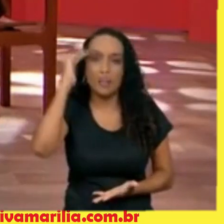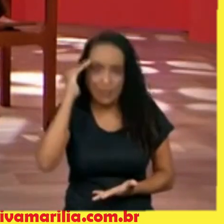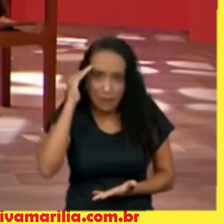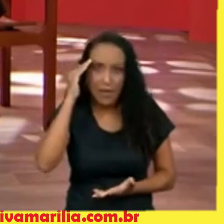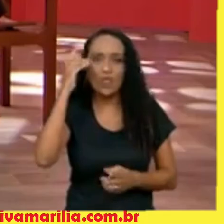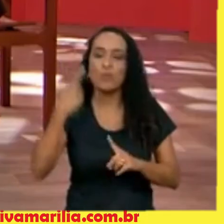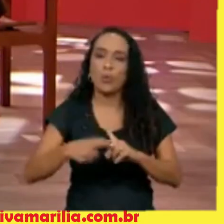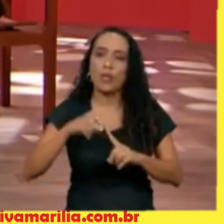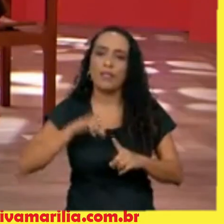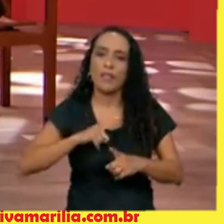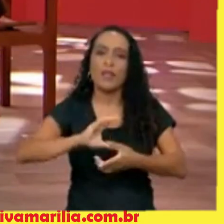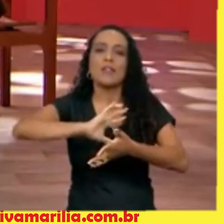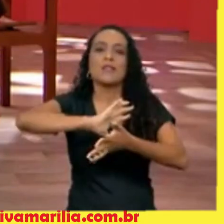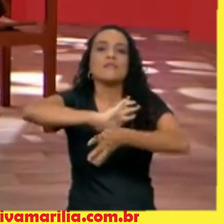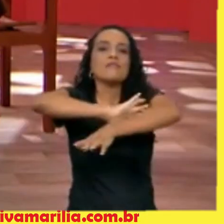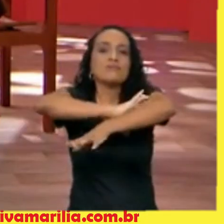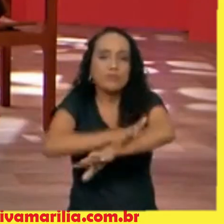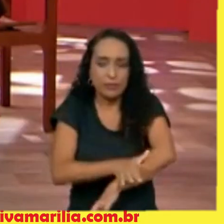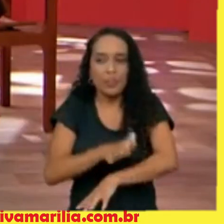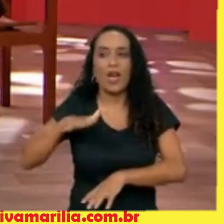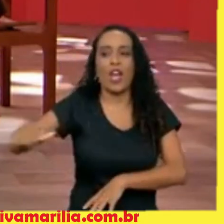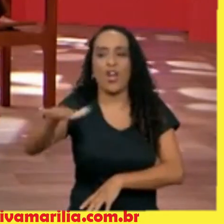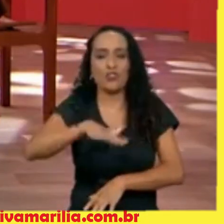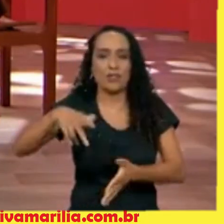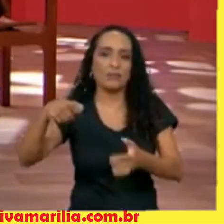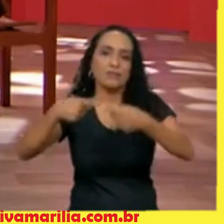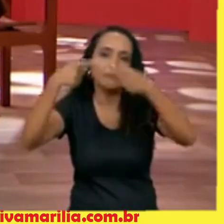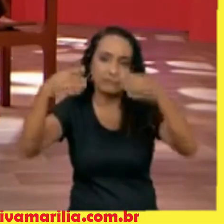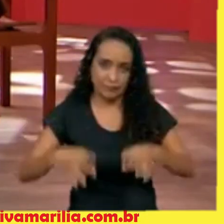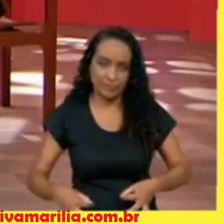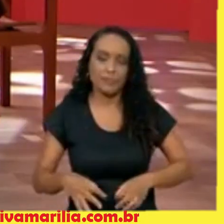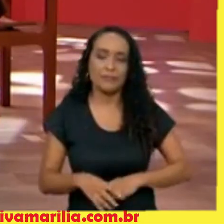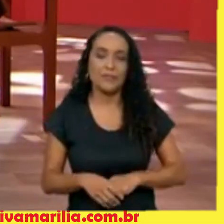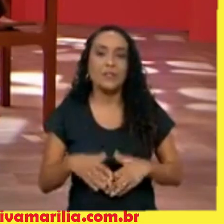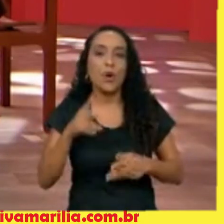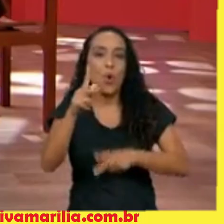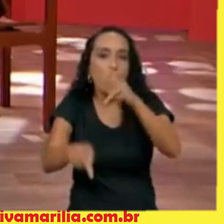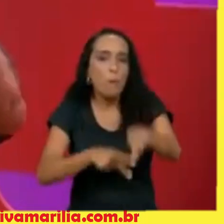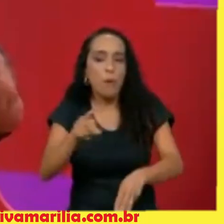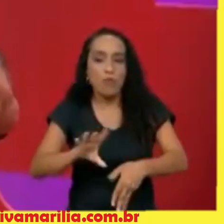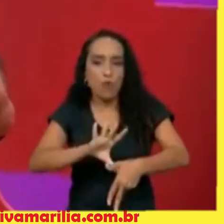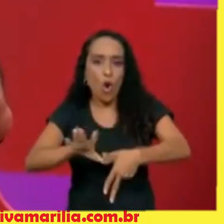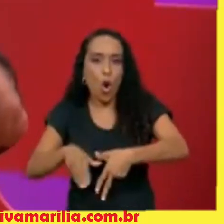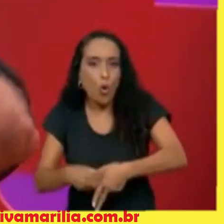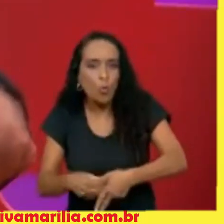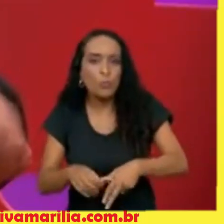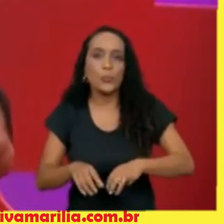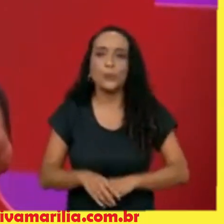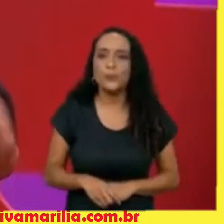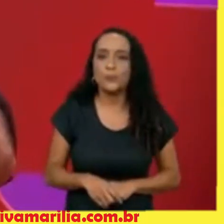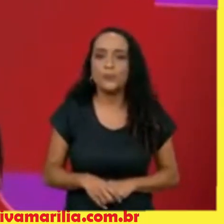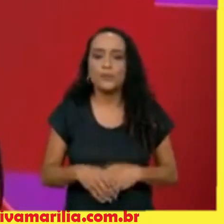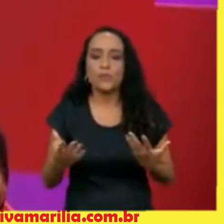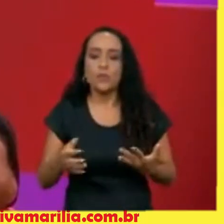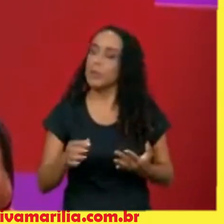esse preconceito regional funciona? Vai aí contando. O povo corrupto, o povo